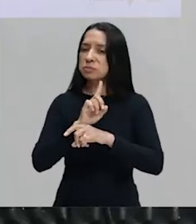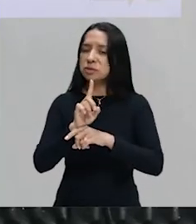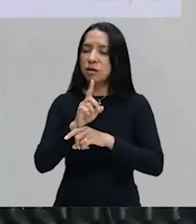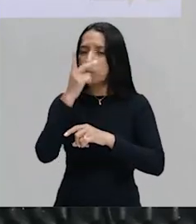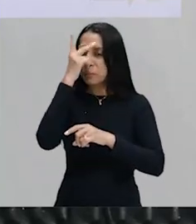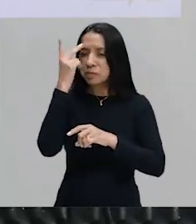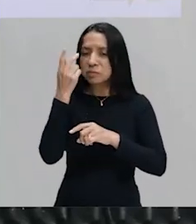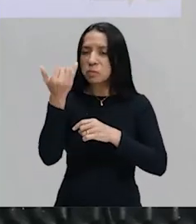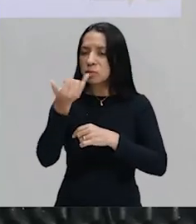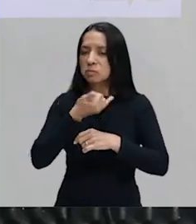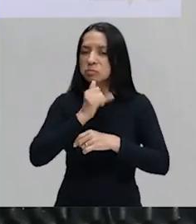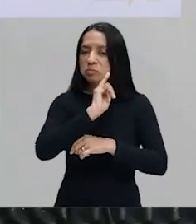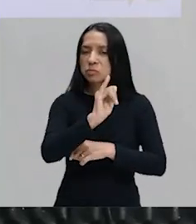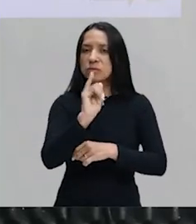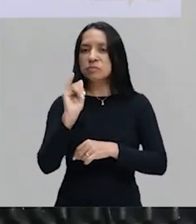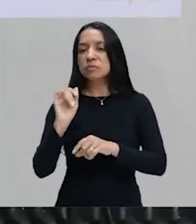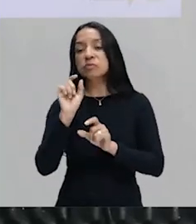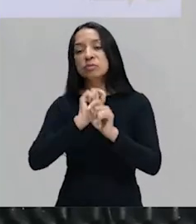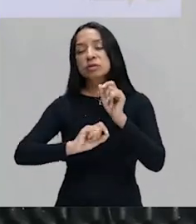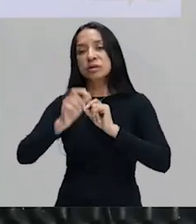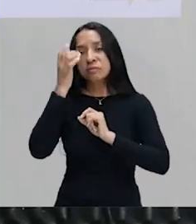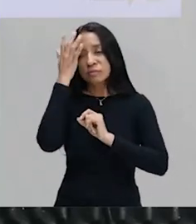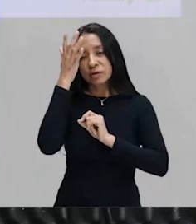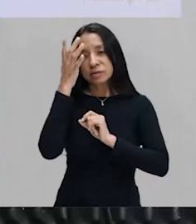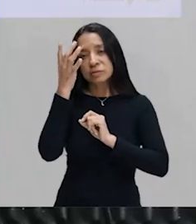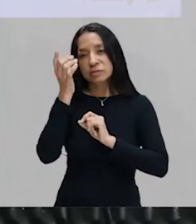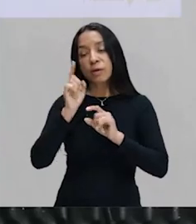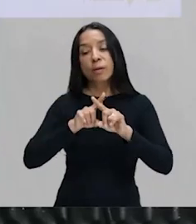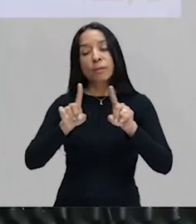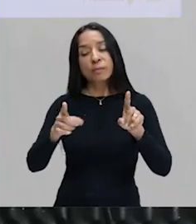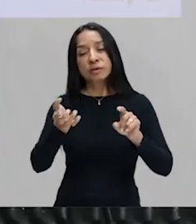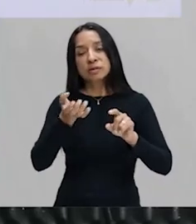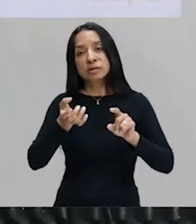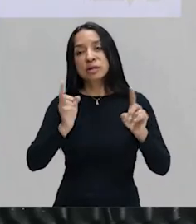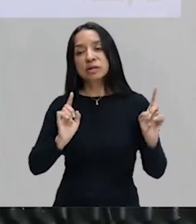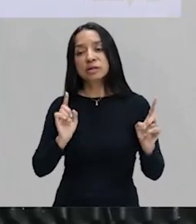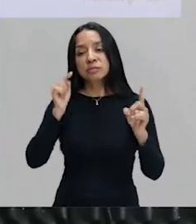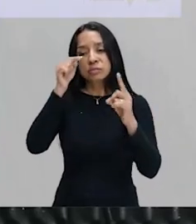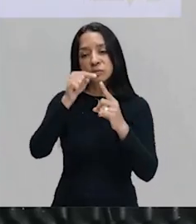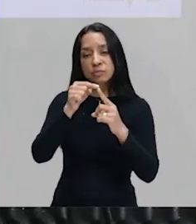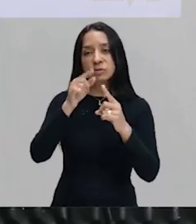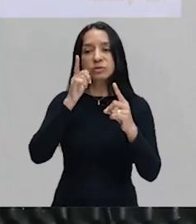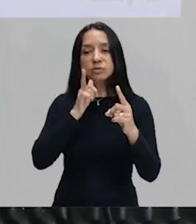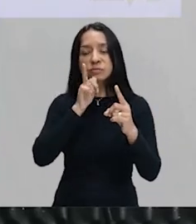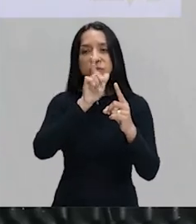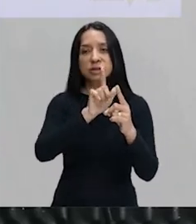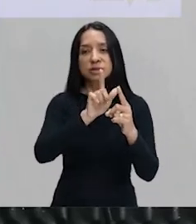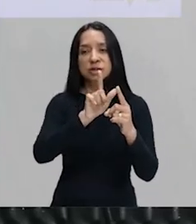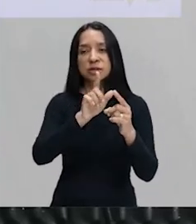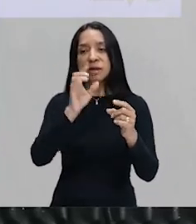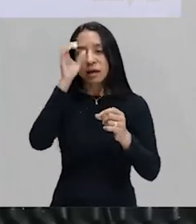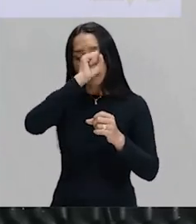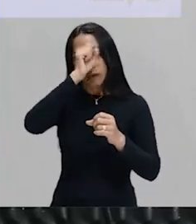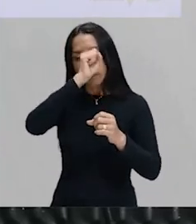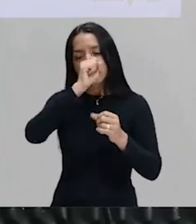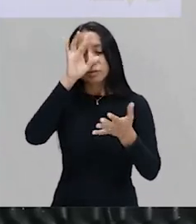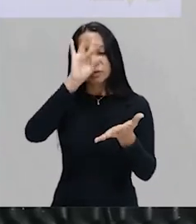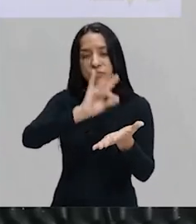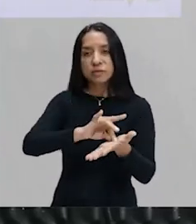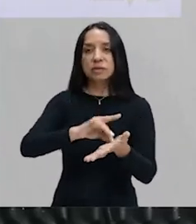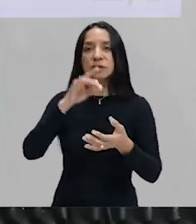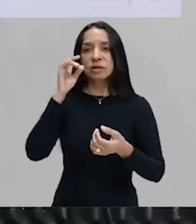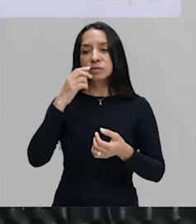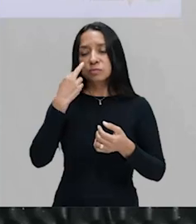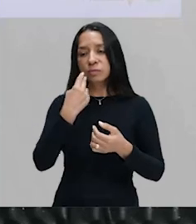Então, quando nós queremos atingir um objetivo, quando nós queremos aprender de fato uma língua, a gente corre atrás. Vocês,